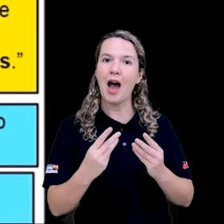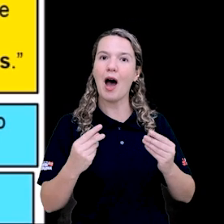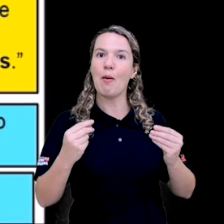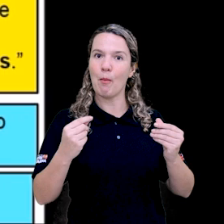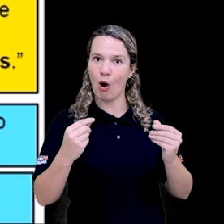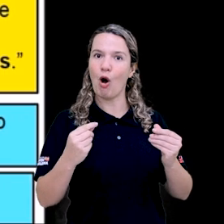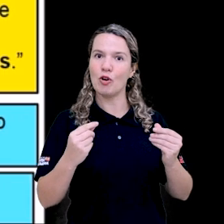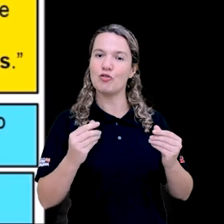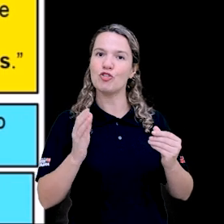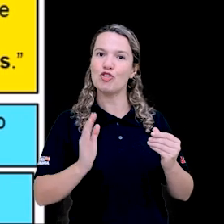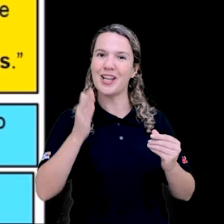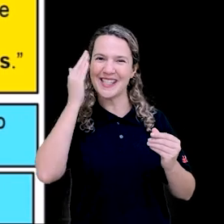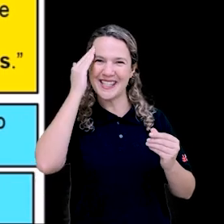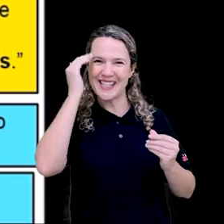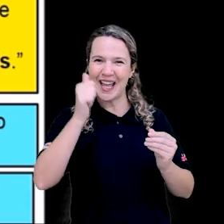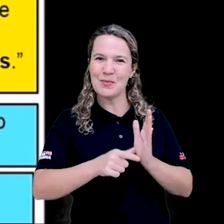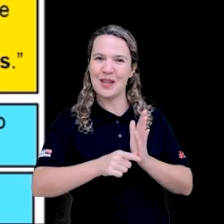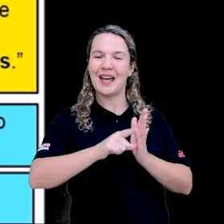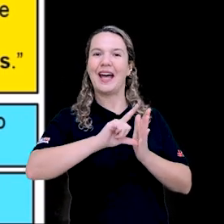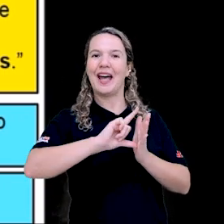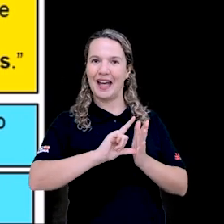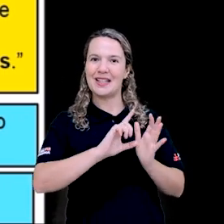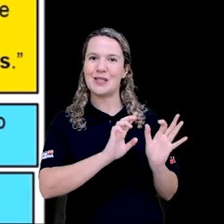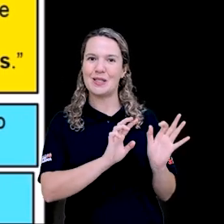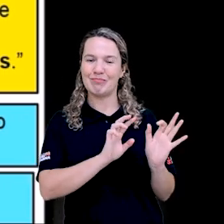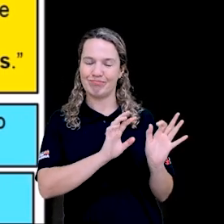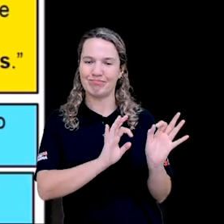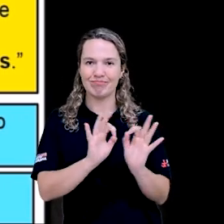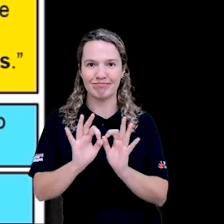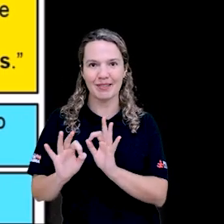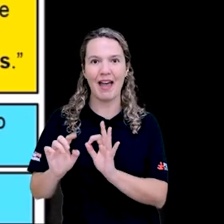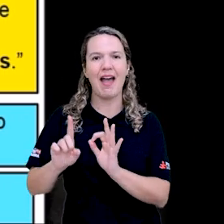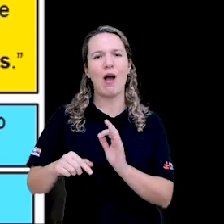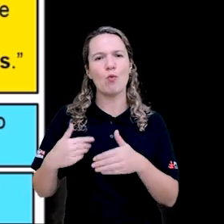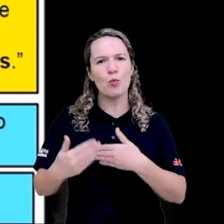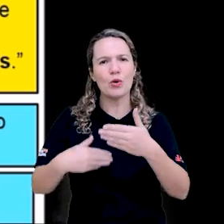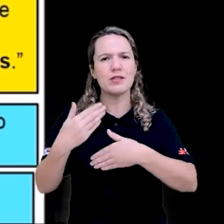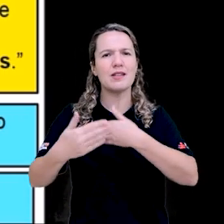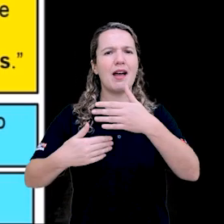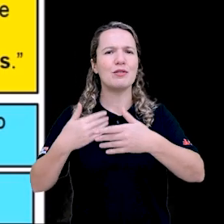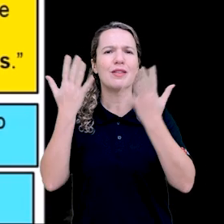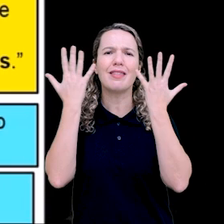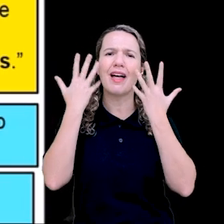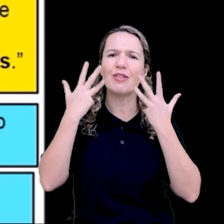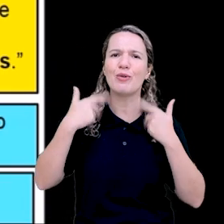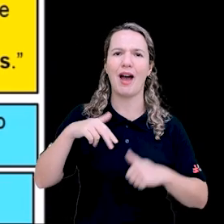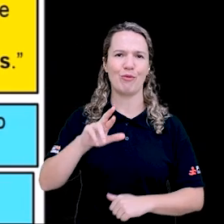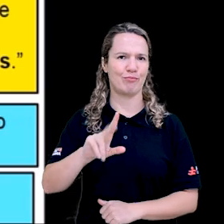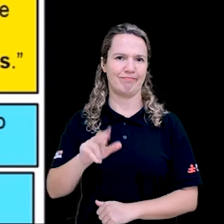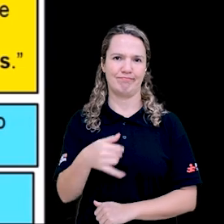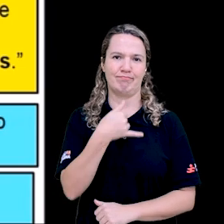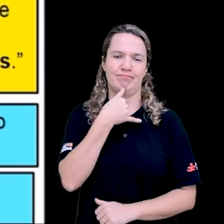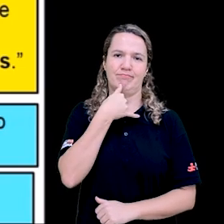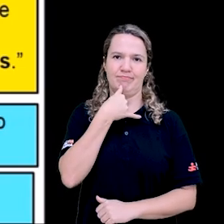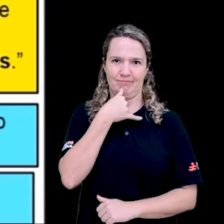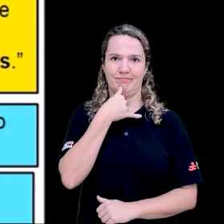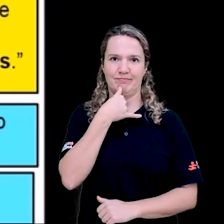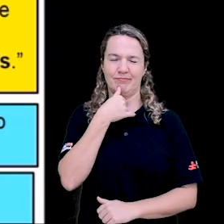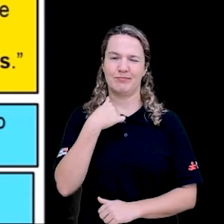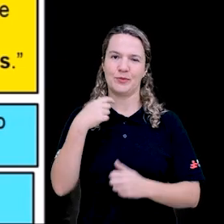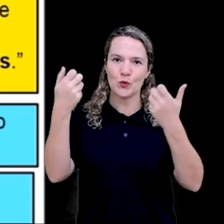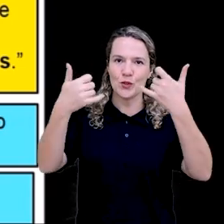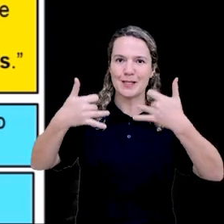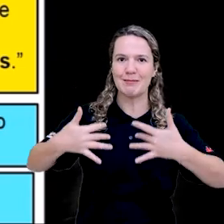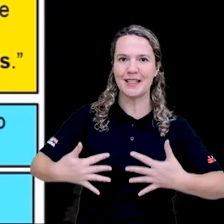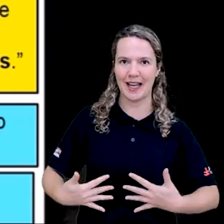dos neurônios. Isso parece trágico, mas é um processo natural nessa fase. Explico. Acontece que a